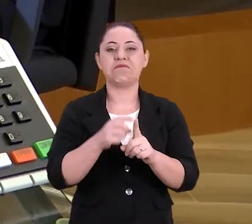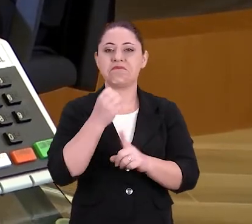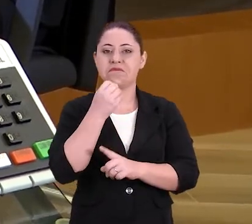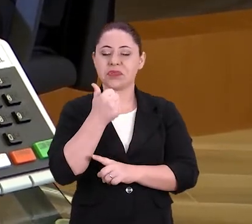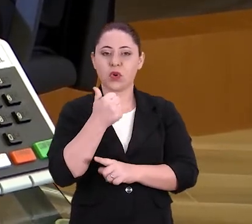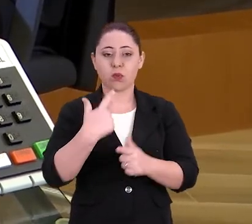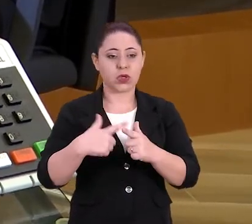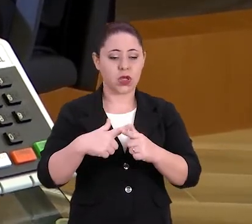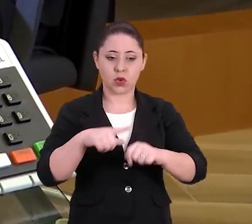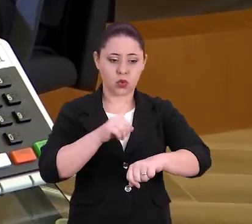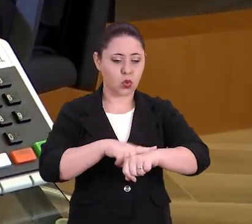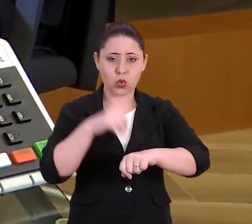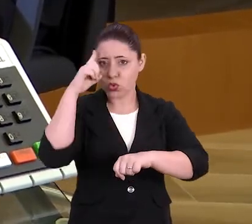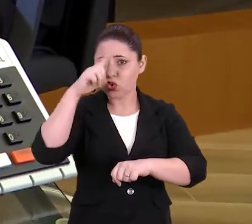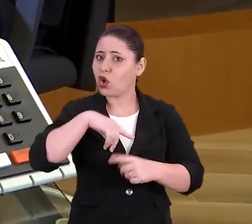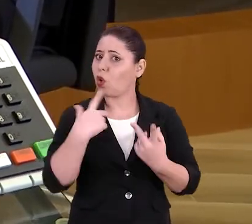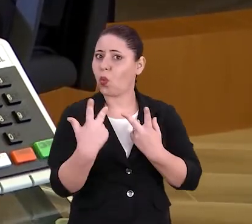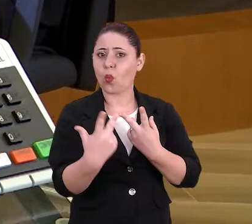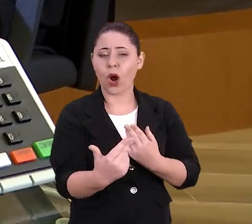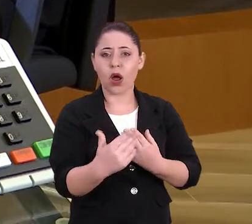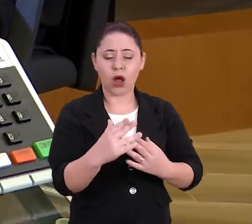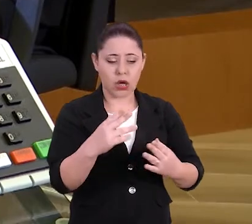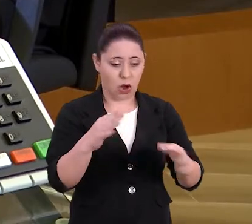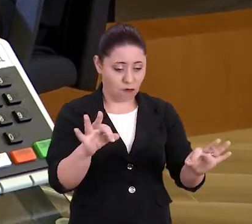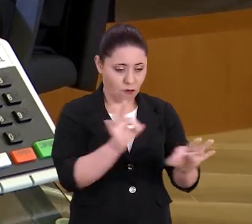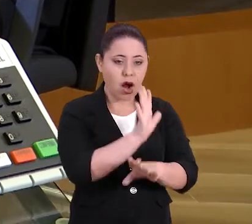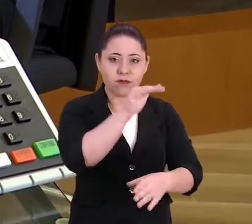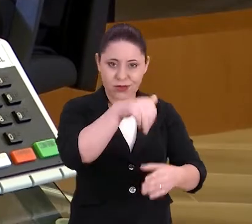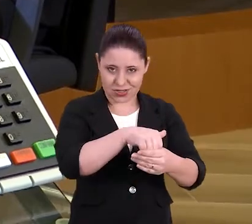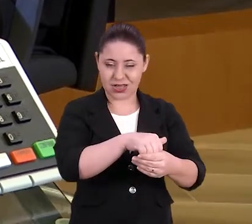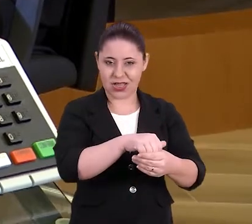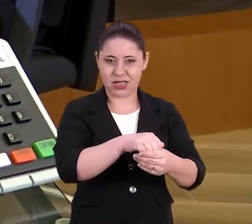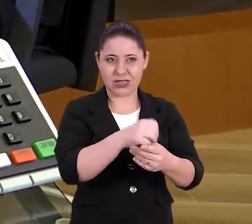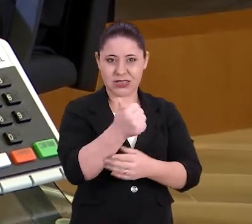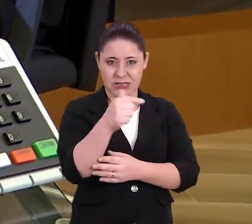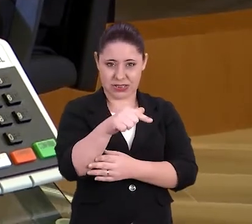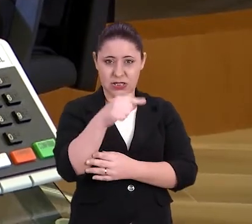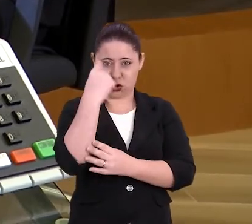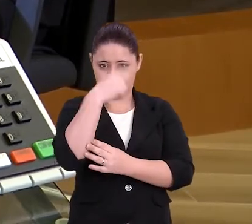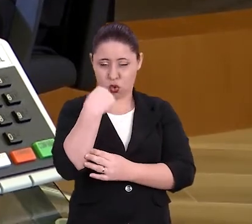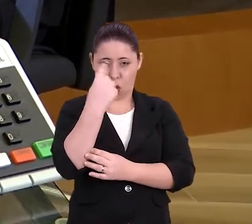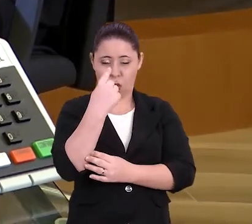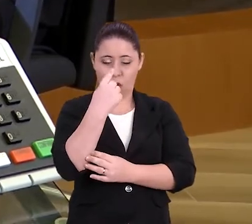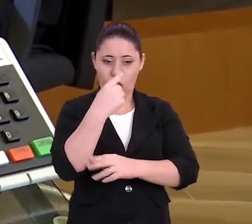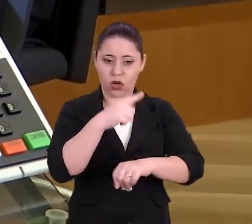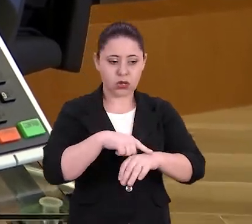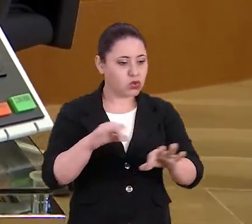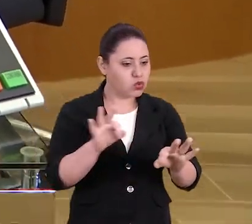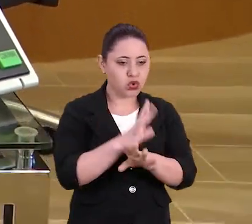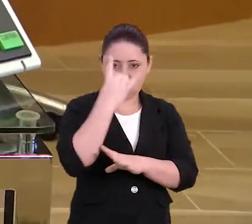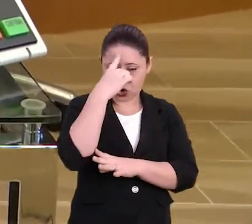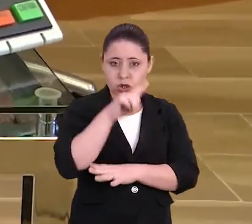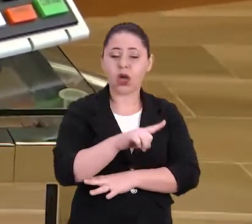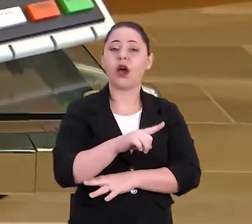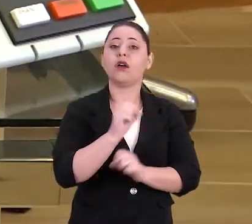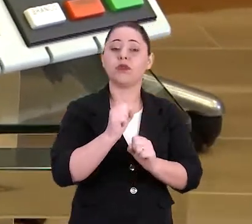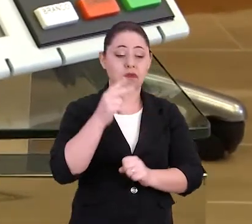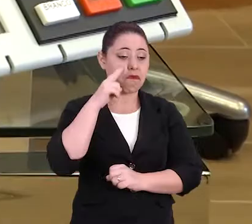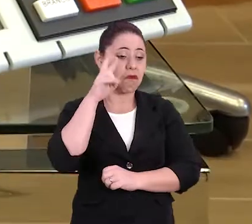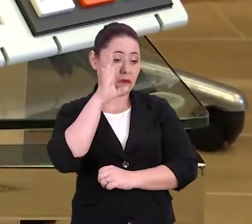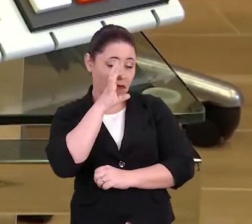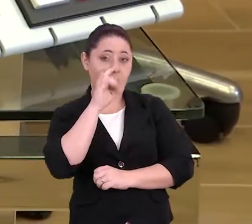no mesmo dia, né, concluindo a eleição às 17 horas, no mesmo dia a gente tem o